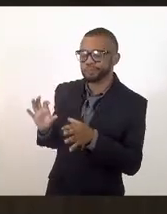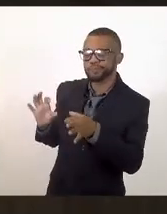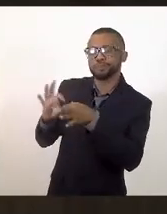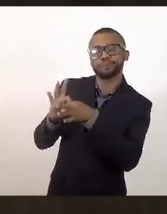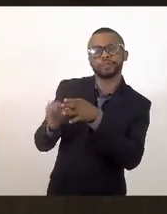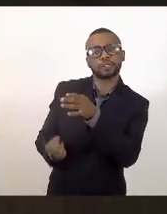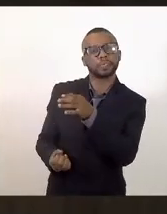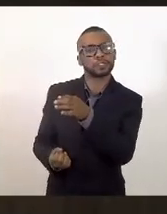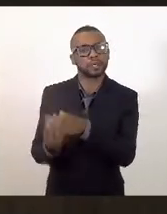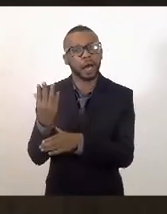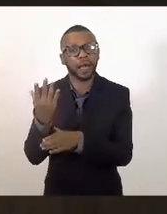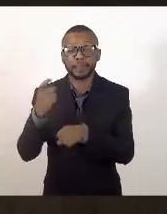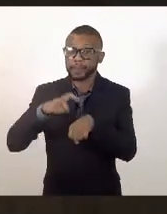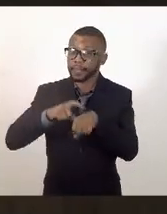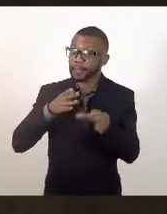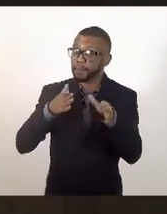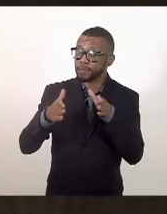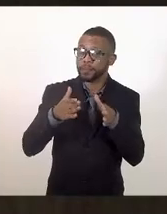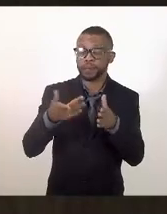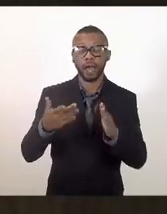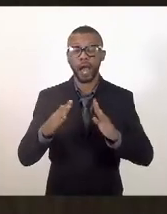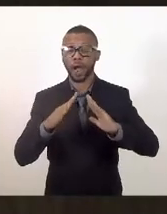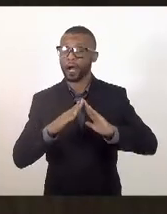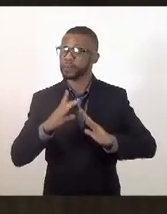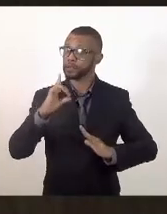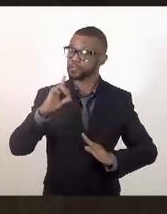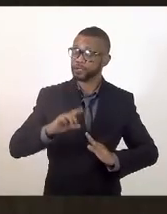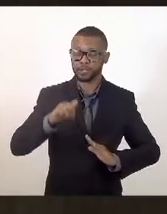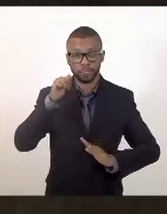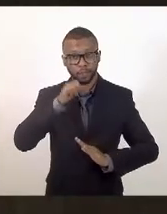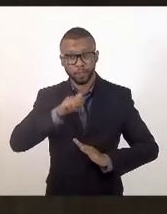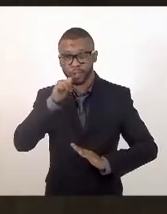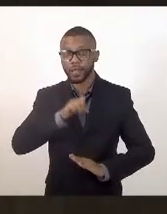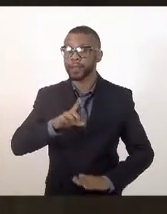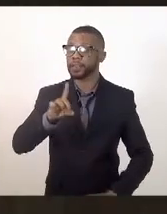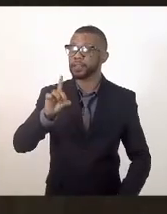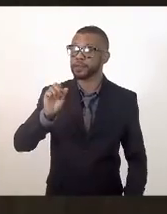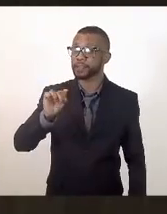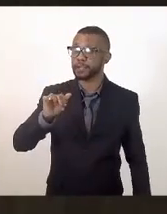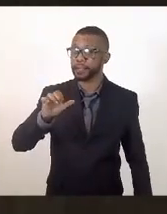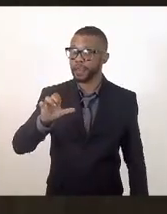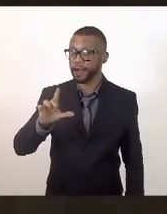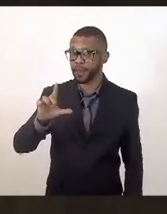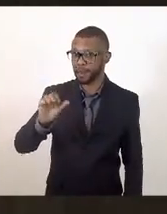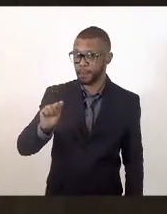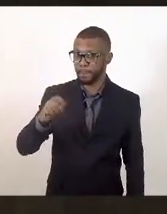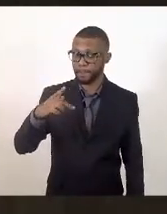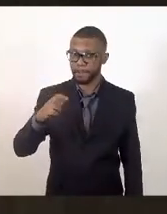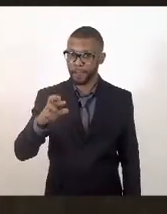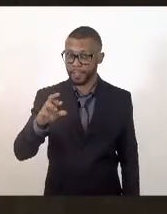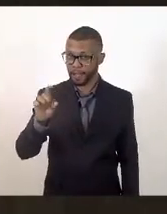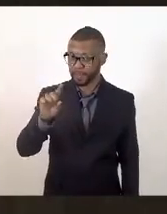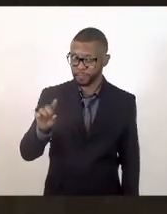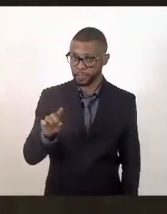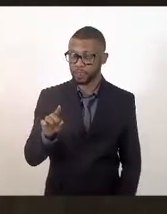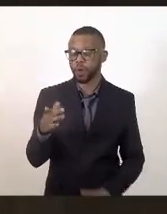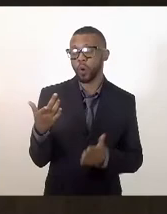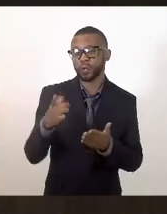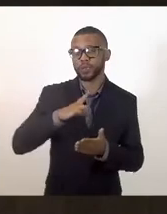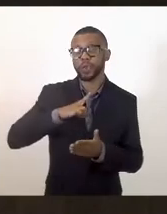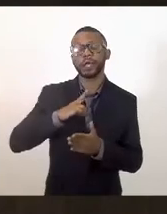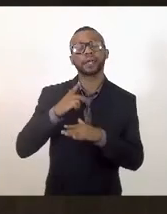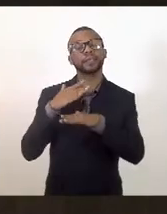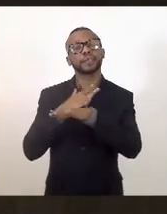nesse período curto em que ficamos, que é a Casa de Direito da Mulher Daniela Pérez, que hoje se encontra na cidade de Miguel Pereira,